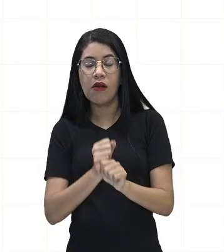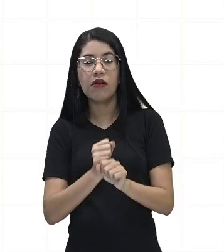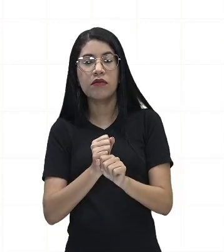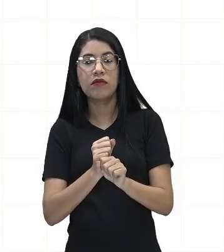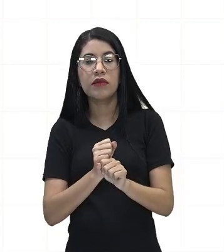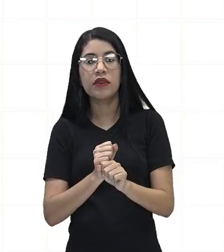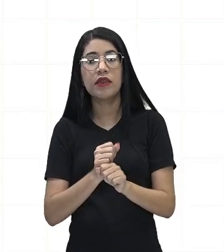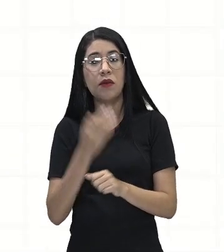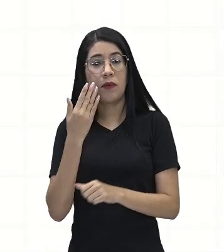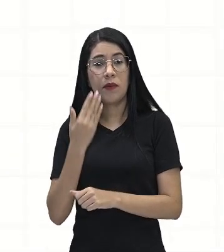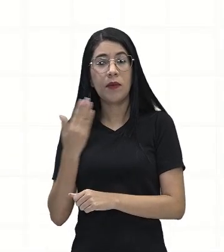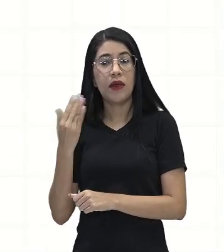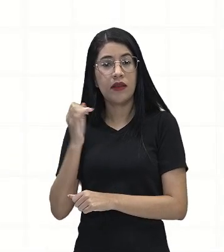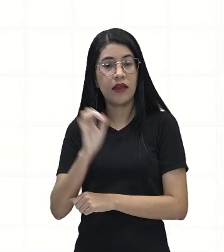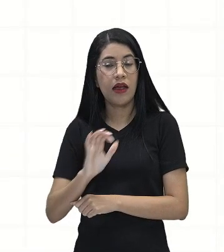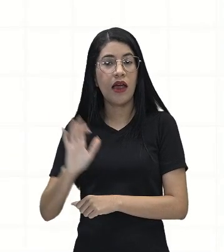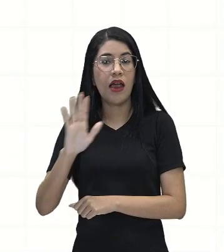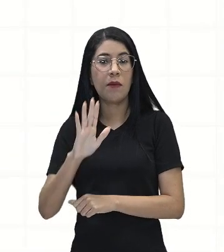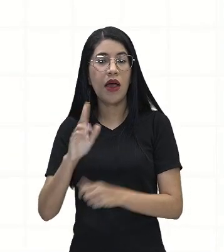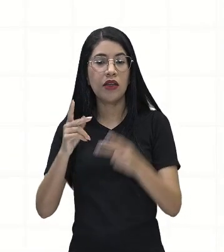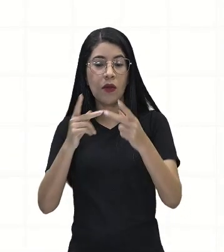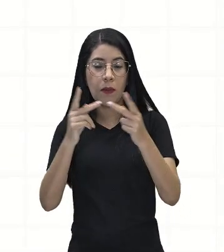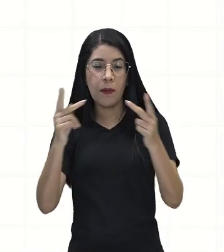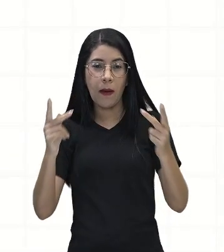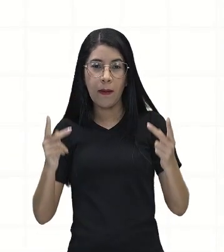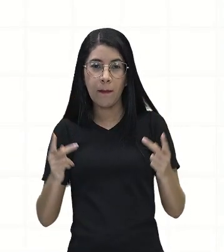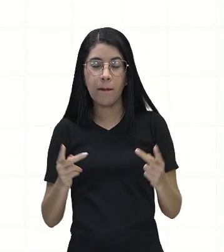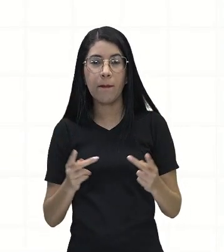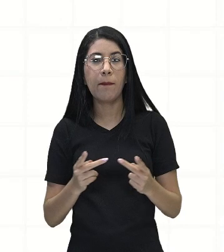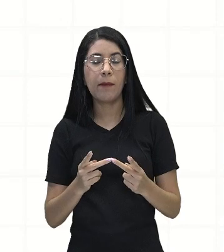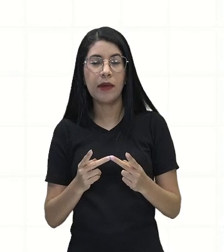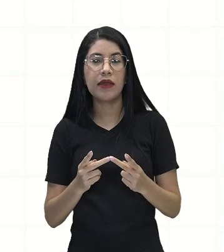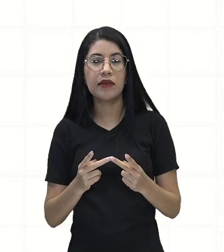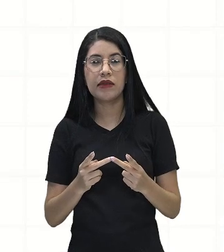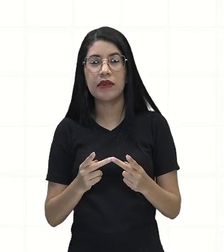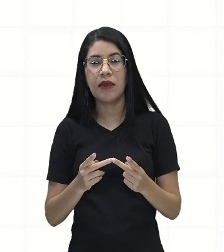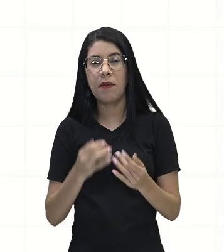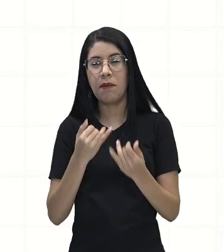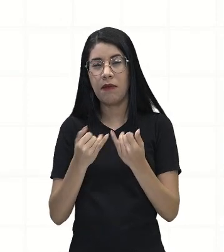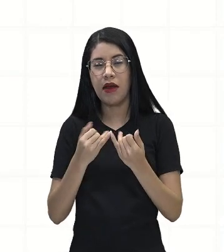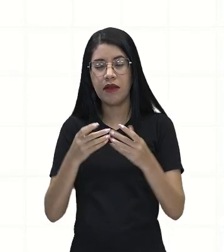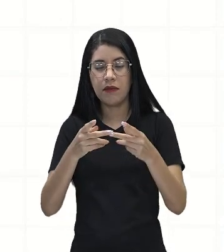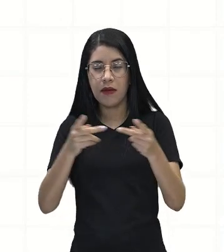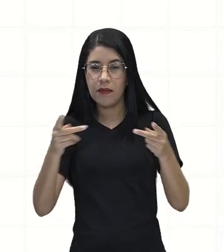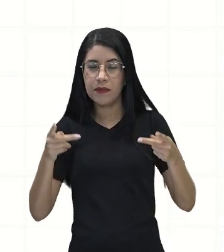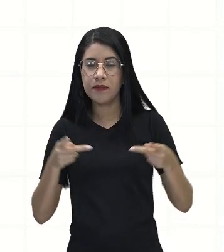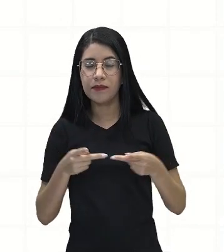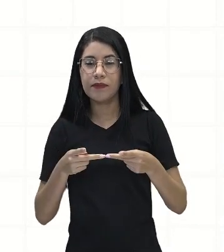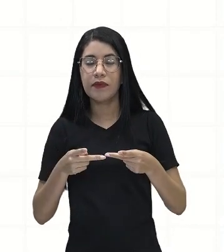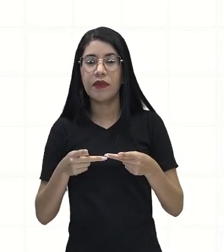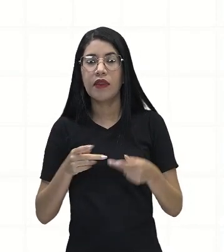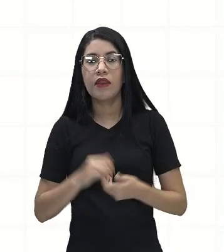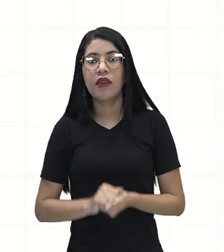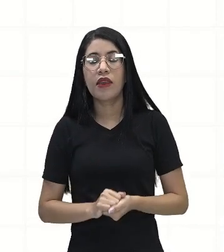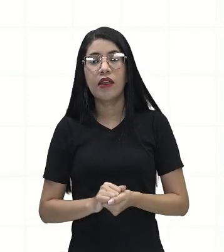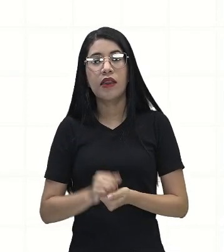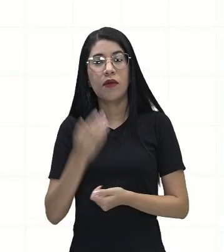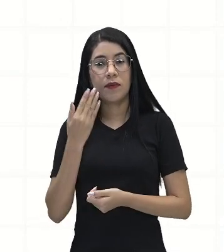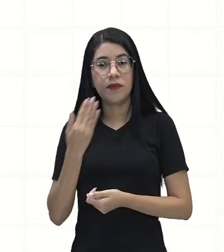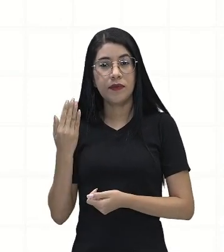pizza aí, que é um gráfico circular, que a gente pode observar na tela. esse gráfico ele tem esse